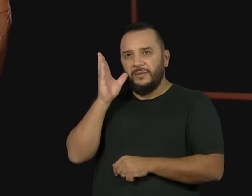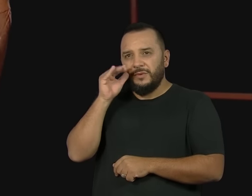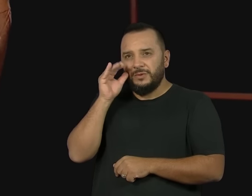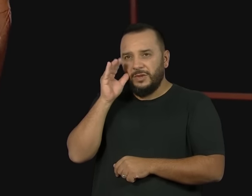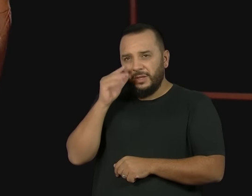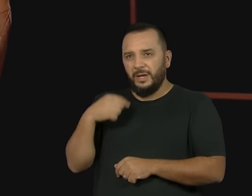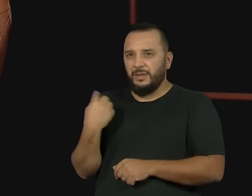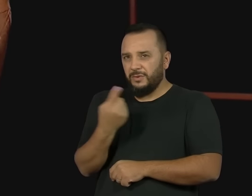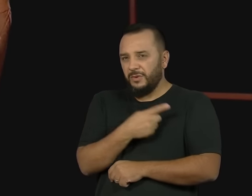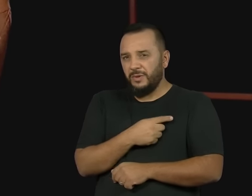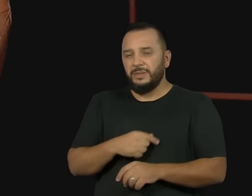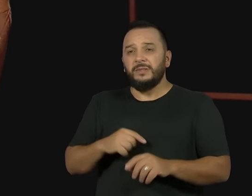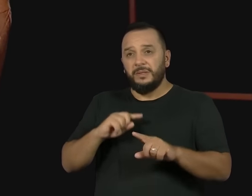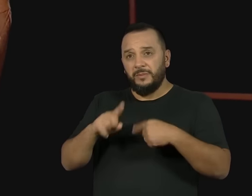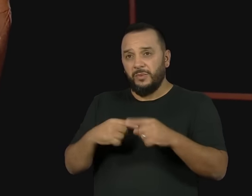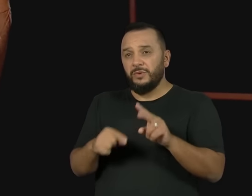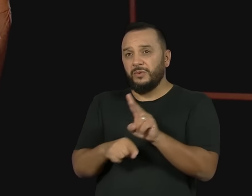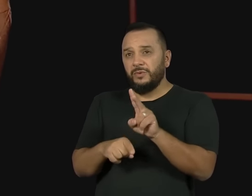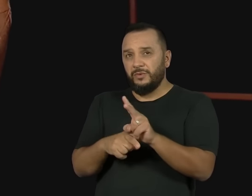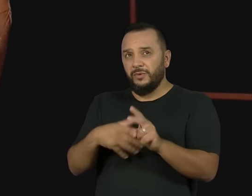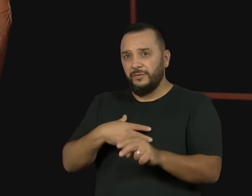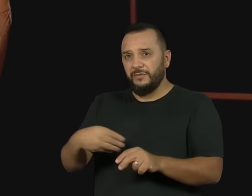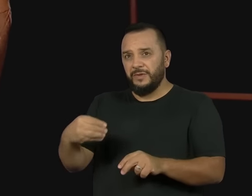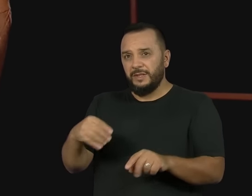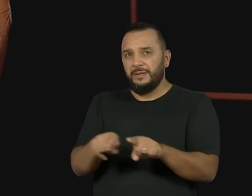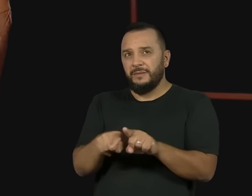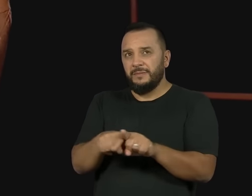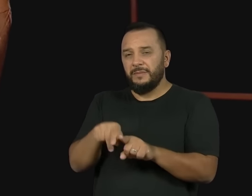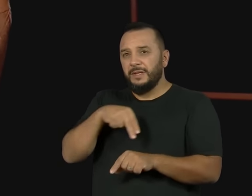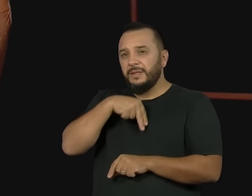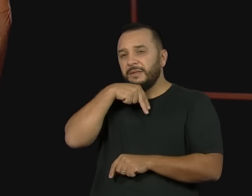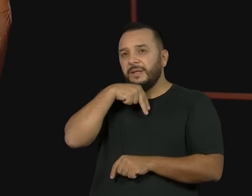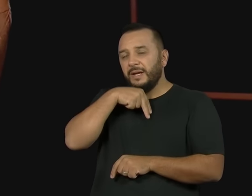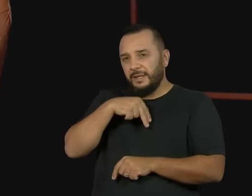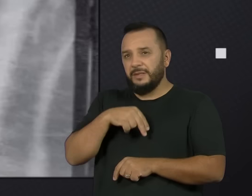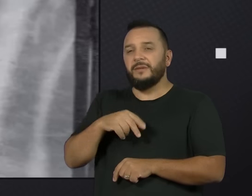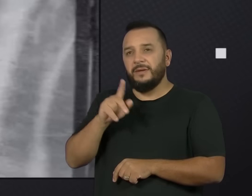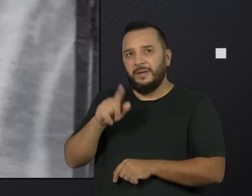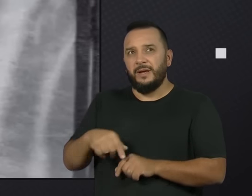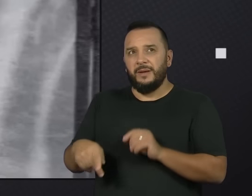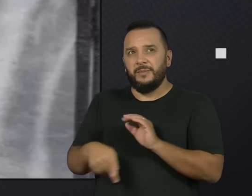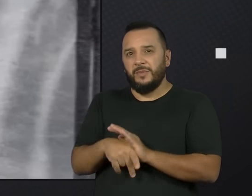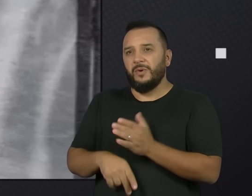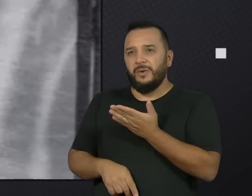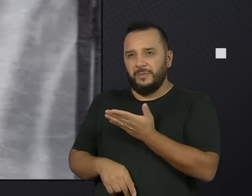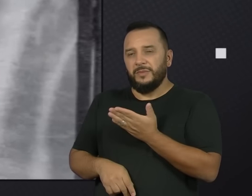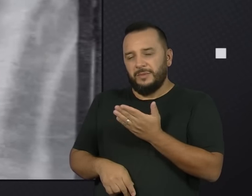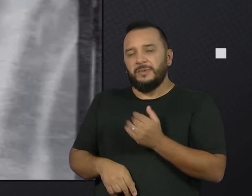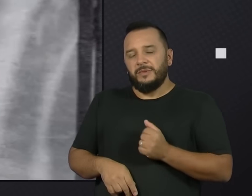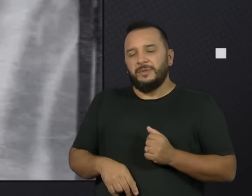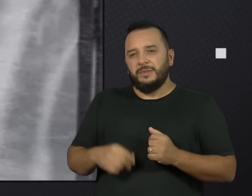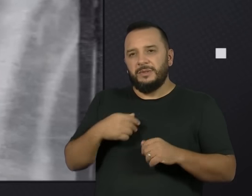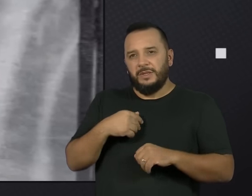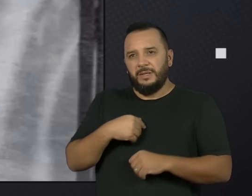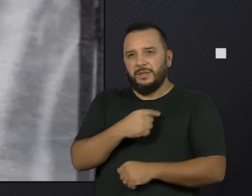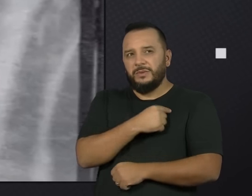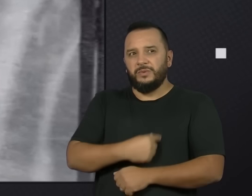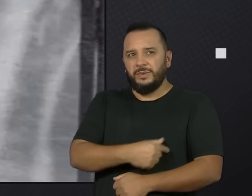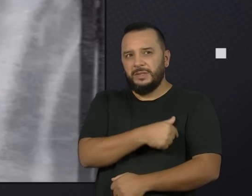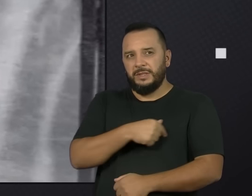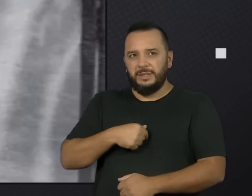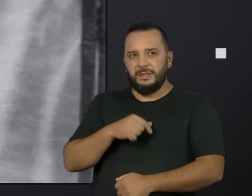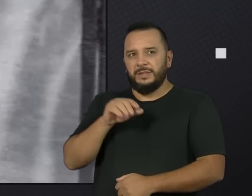cuidou das minhas filhas e até dos meus netos, a Blanche, que era a suíça, ela ficou com meu irmão